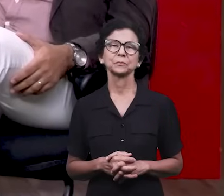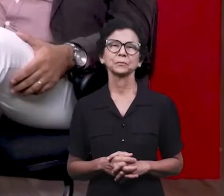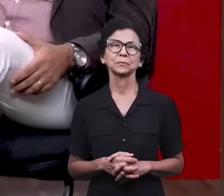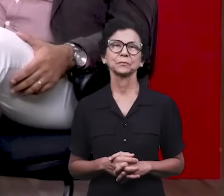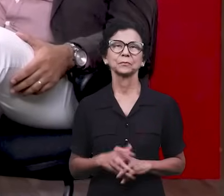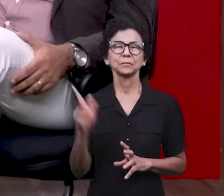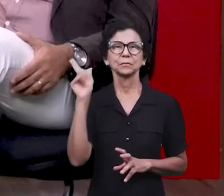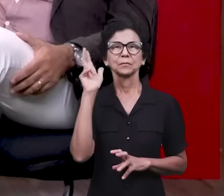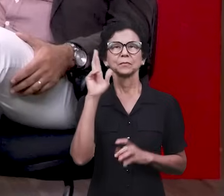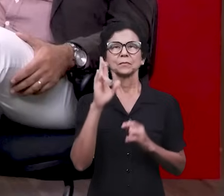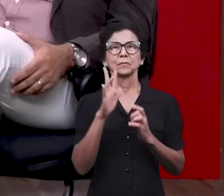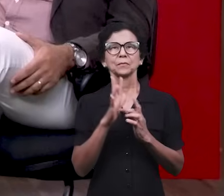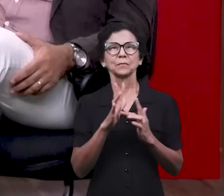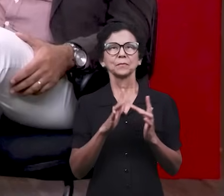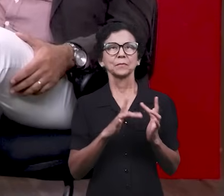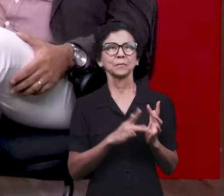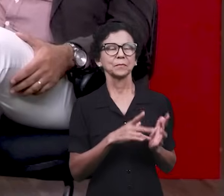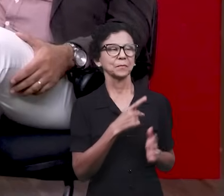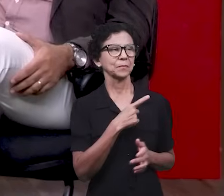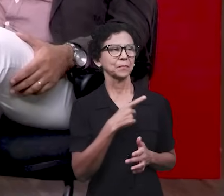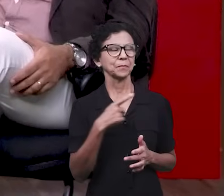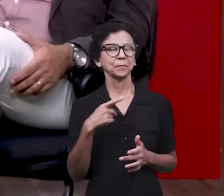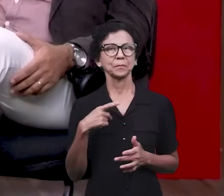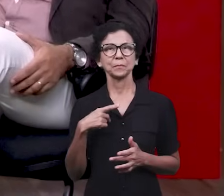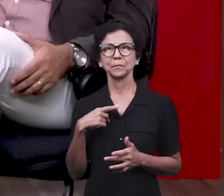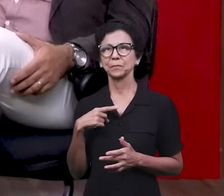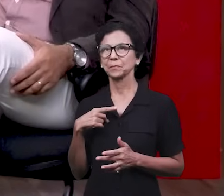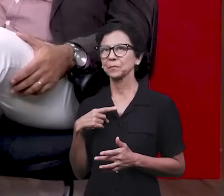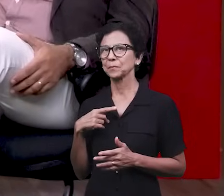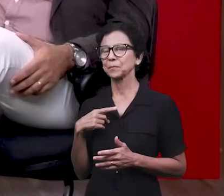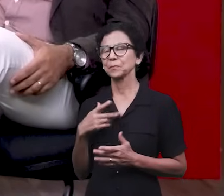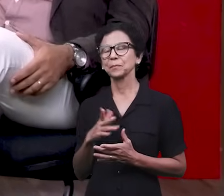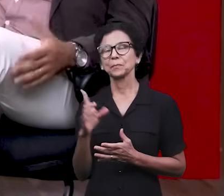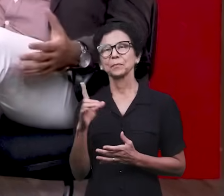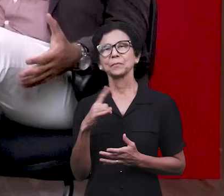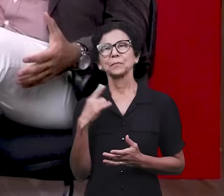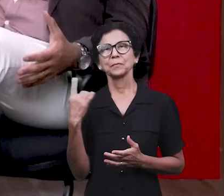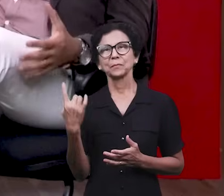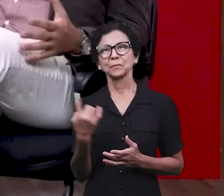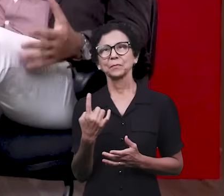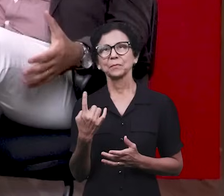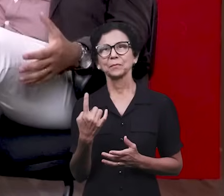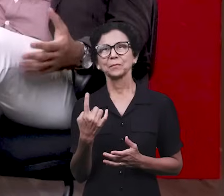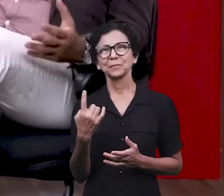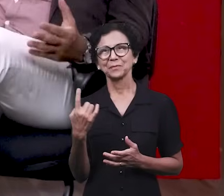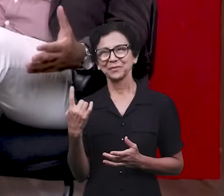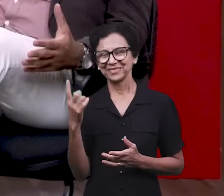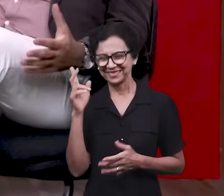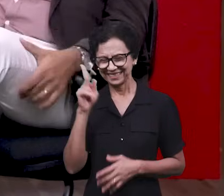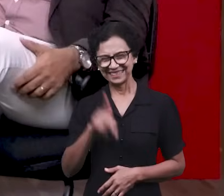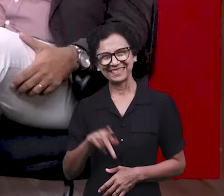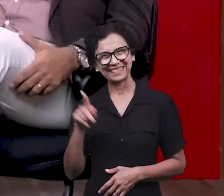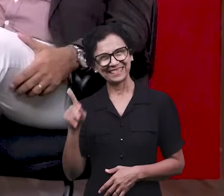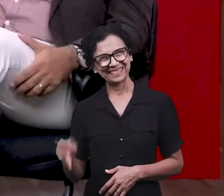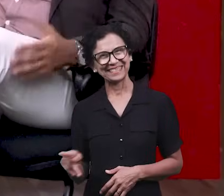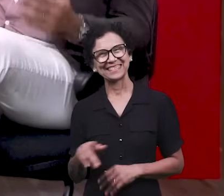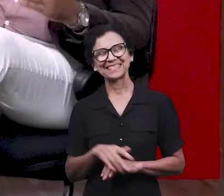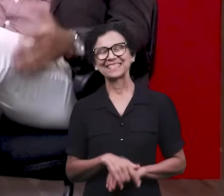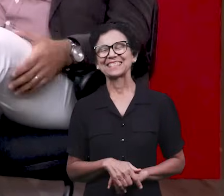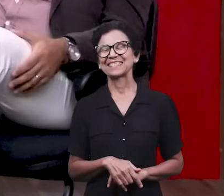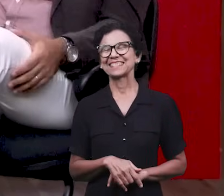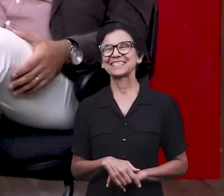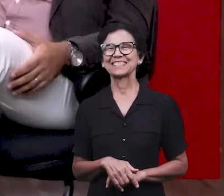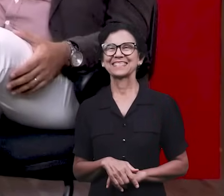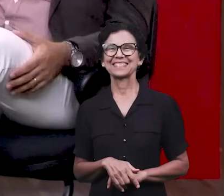Paz do Senhor, irmãos. Paz do Senhor, professor Vinícius. Amém. Paz do Senhor, os pastores, aos nossos irmãos,